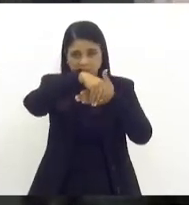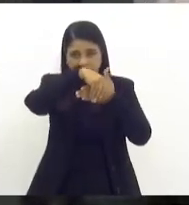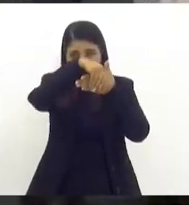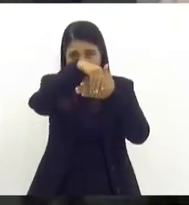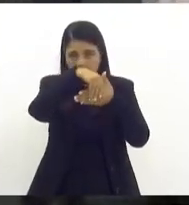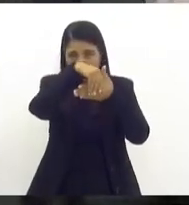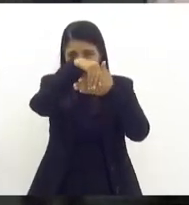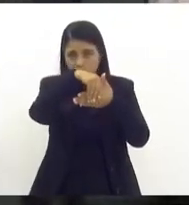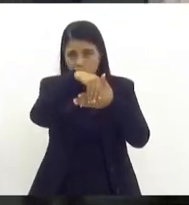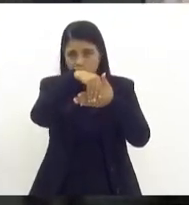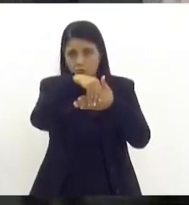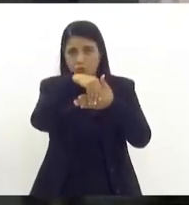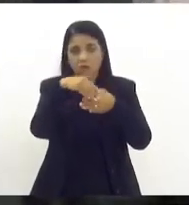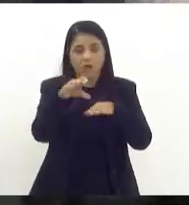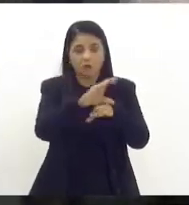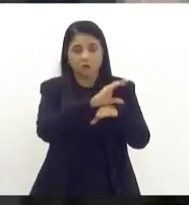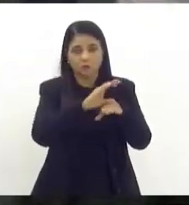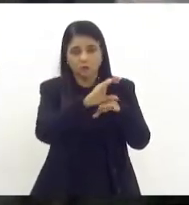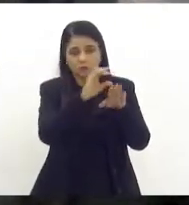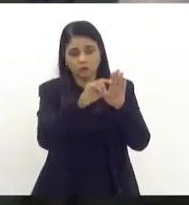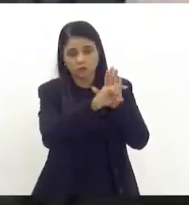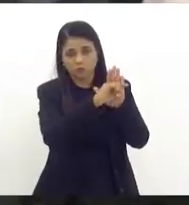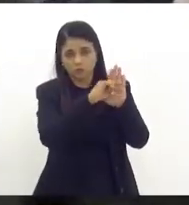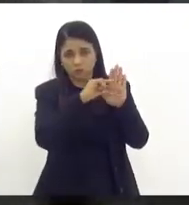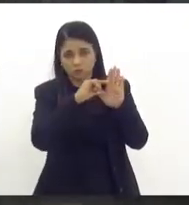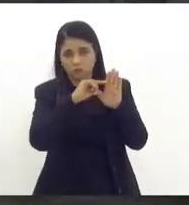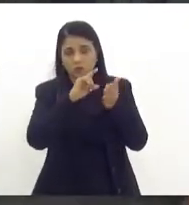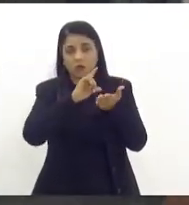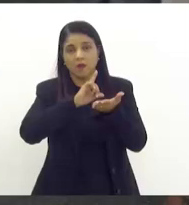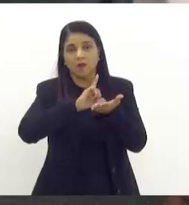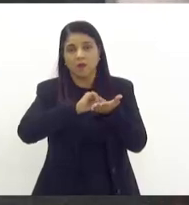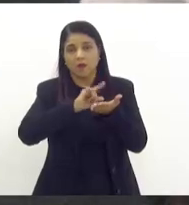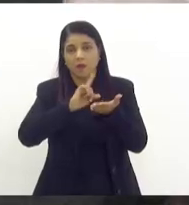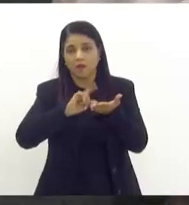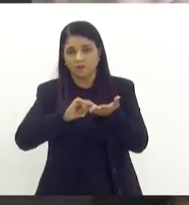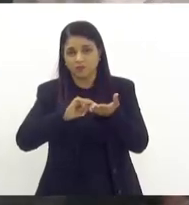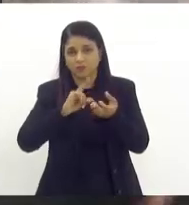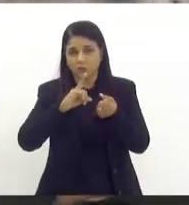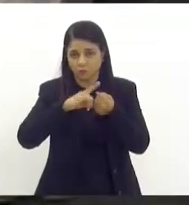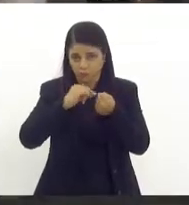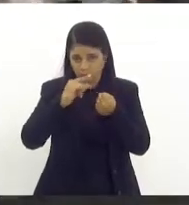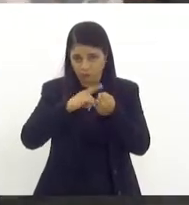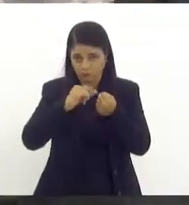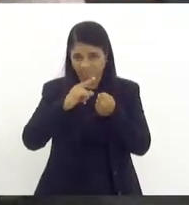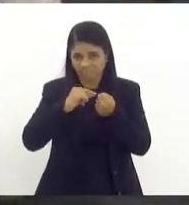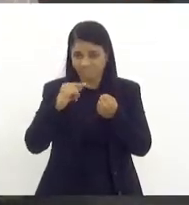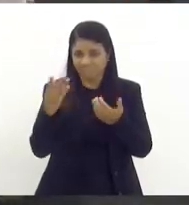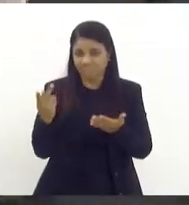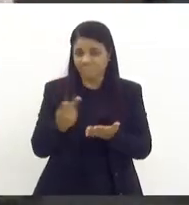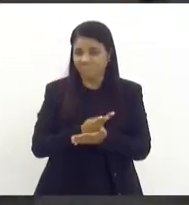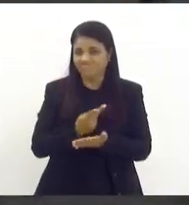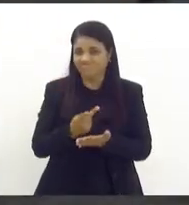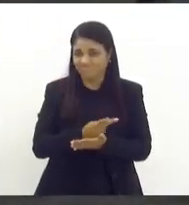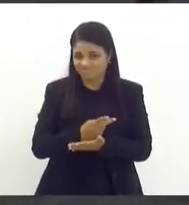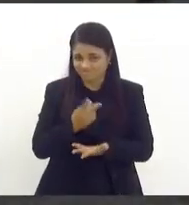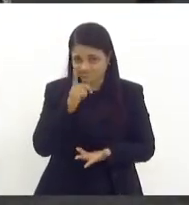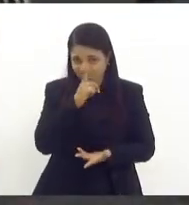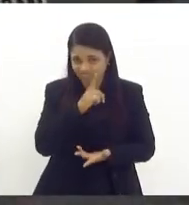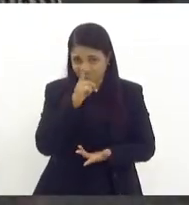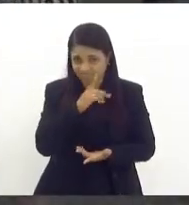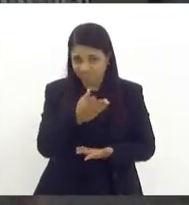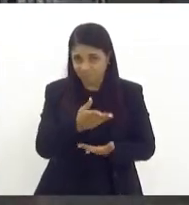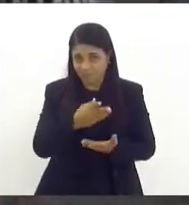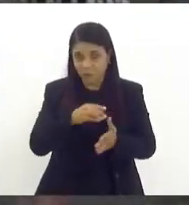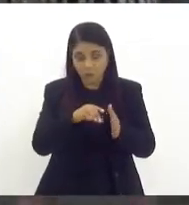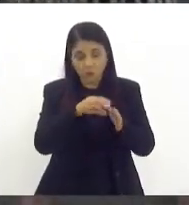em relação ao artigo principal saiu errado não até inciso